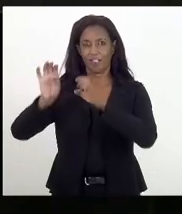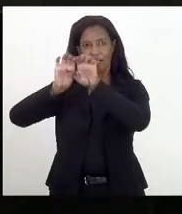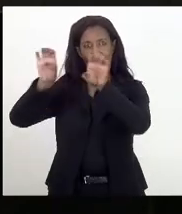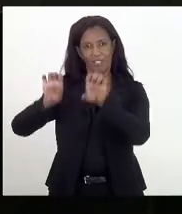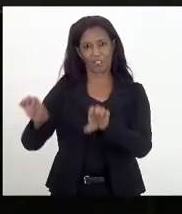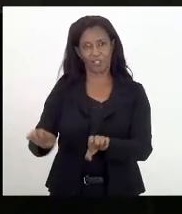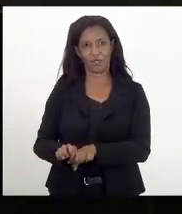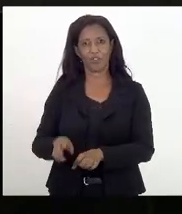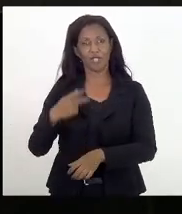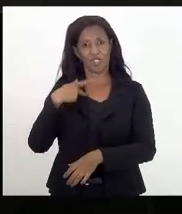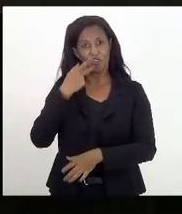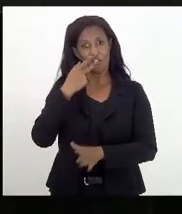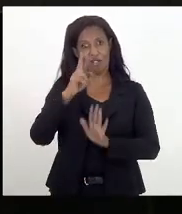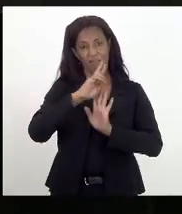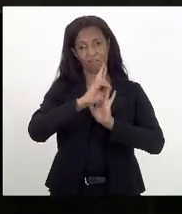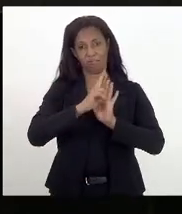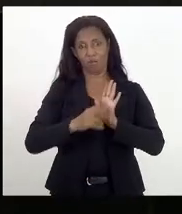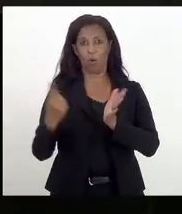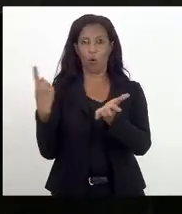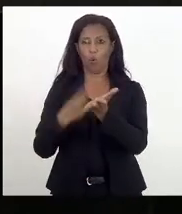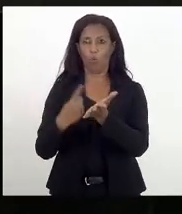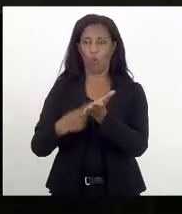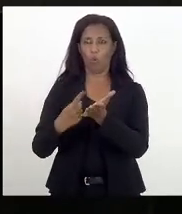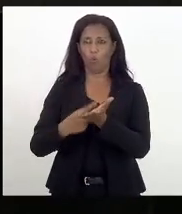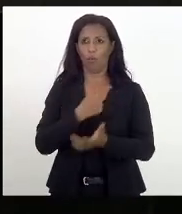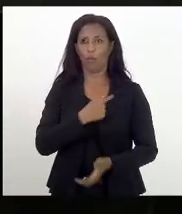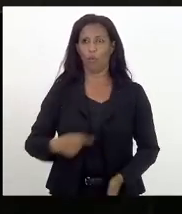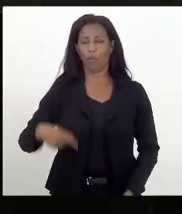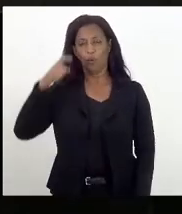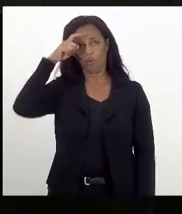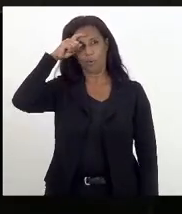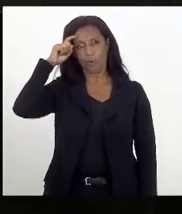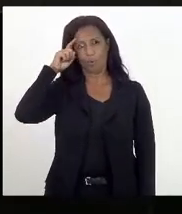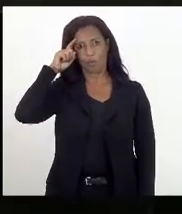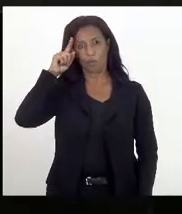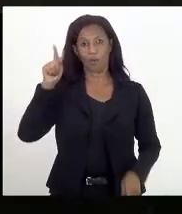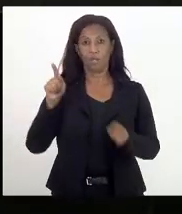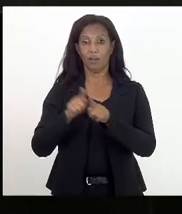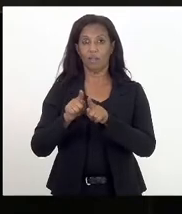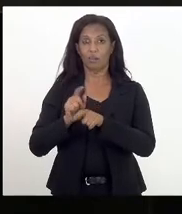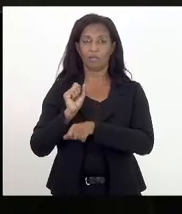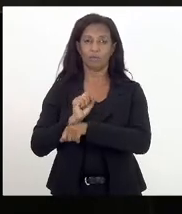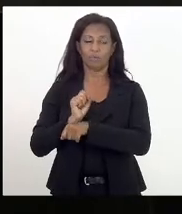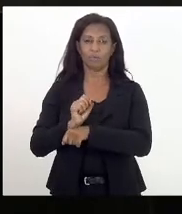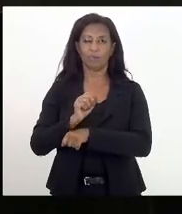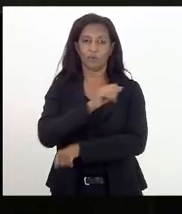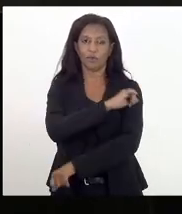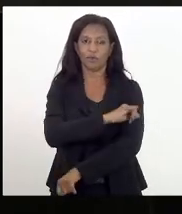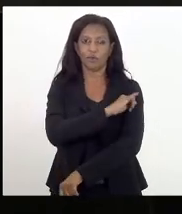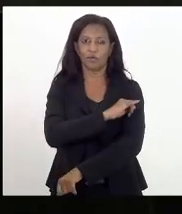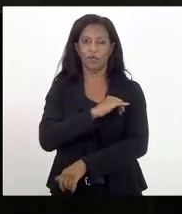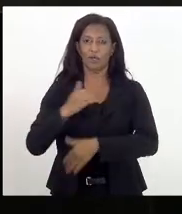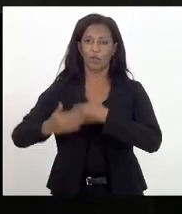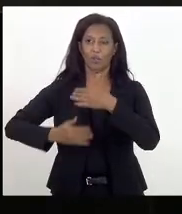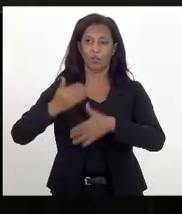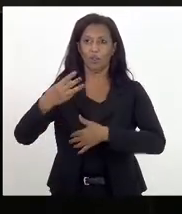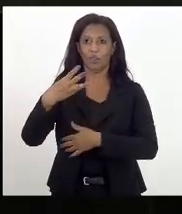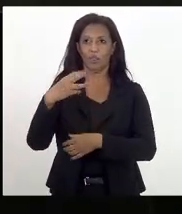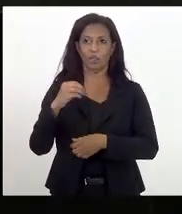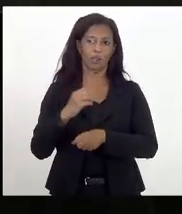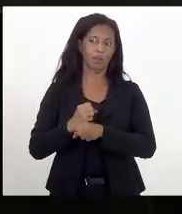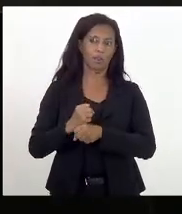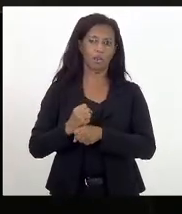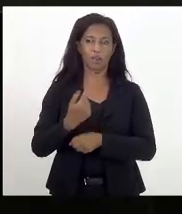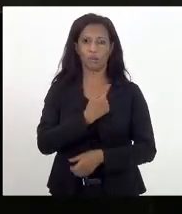nessas áreas que eu acabei de Alencar compromisso do governo do governador Cláudio Castro e da esperança para o Rio de Janeiro nos próximos 30 anos